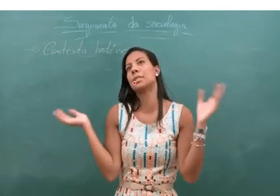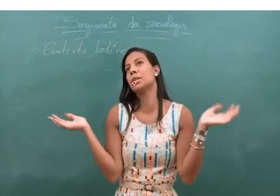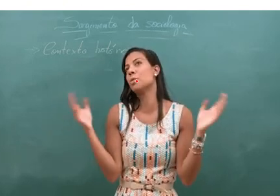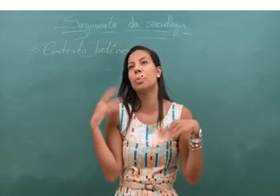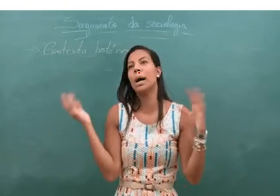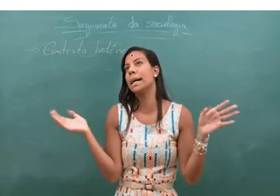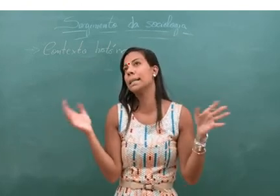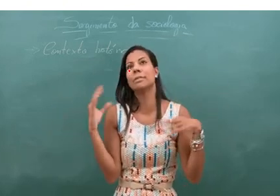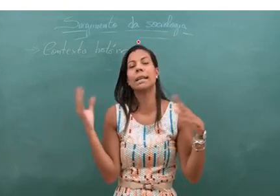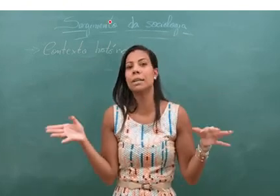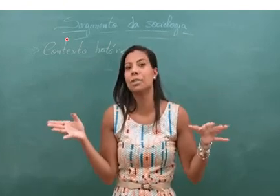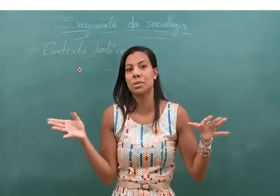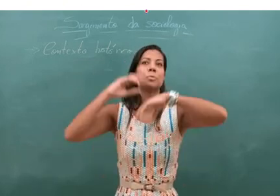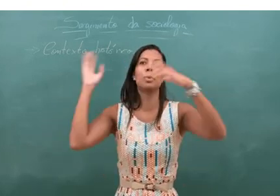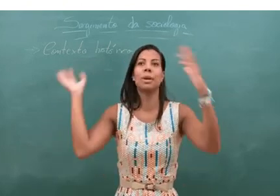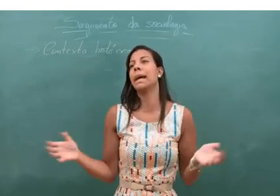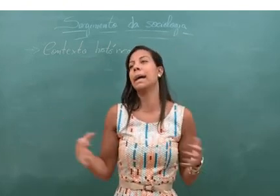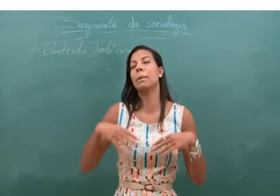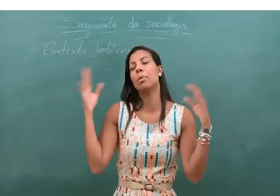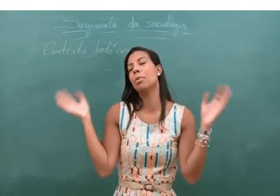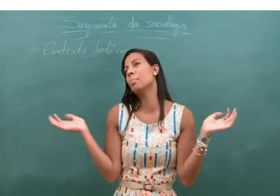quanto de outra. Ela está falando,